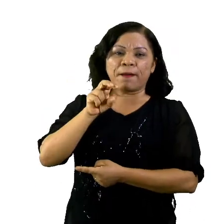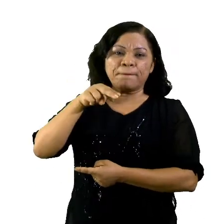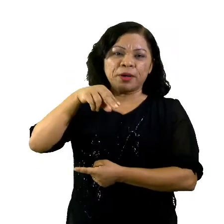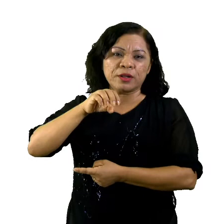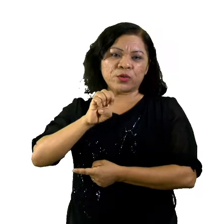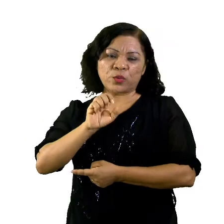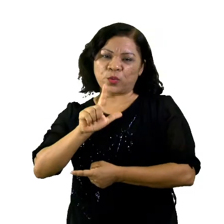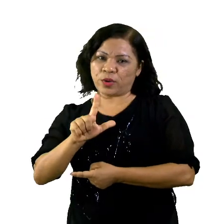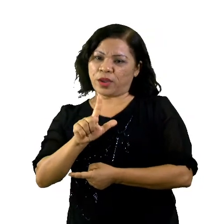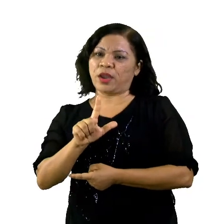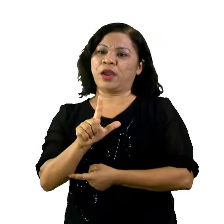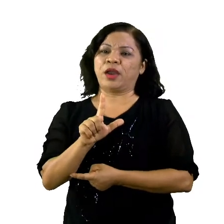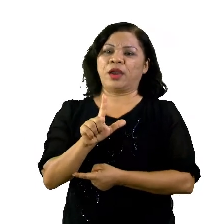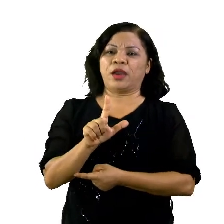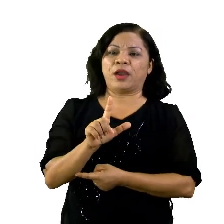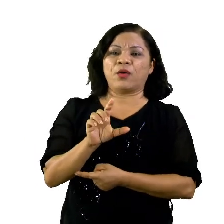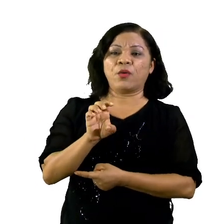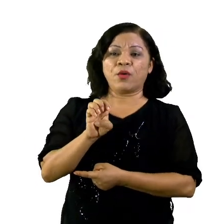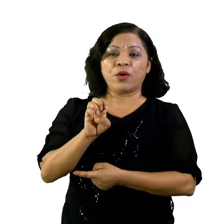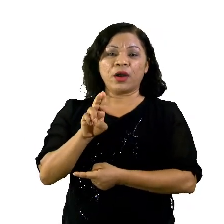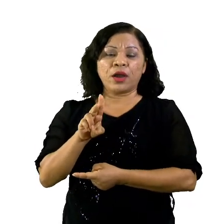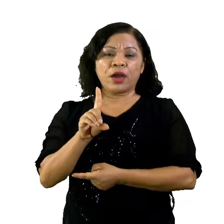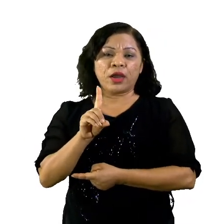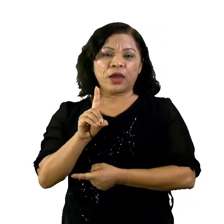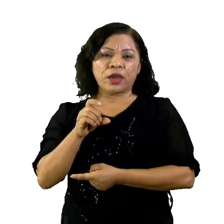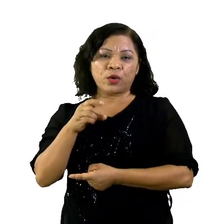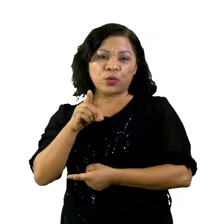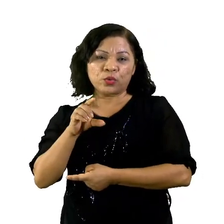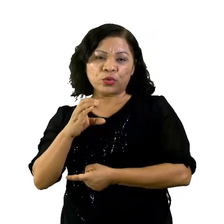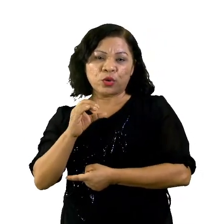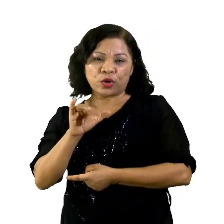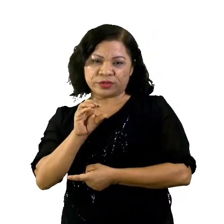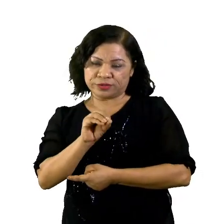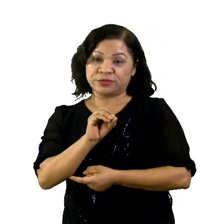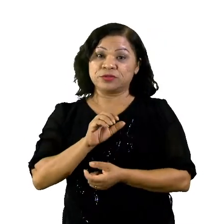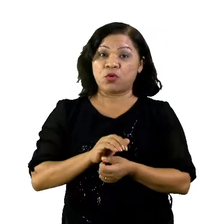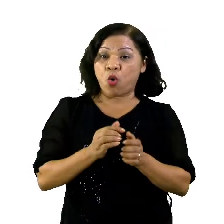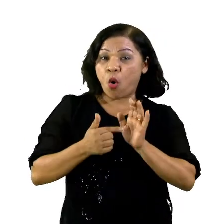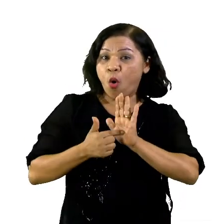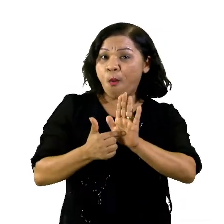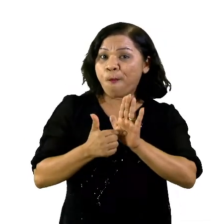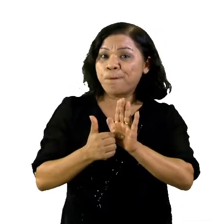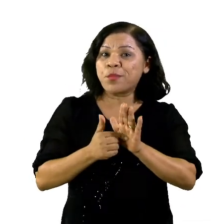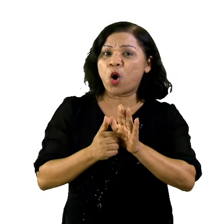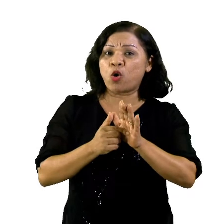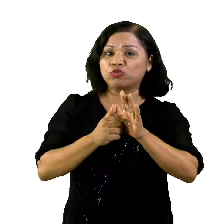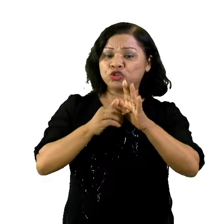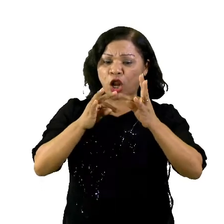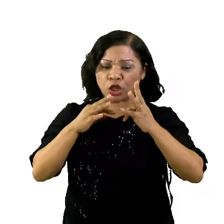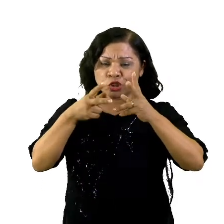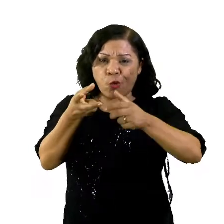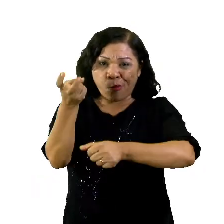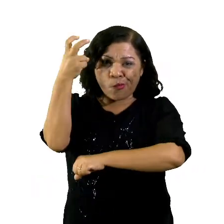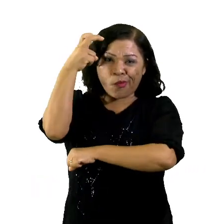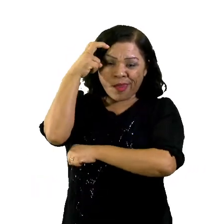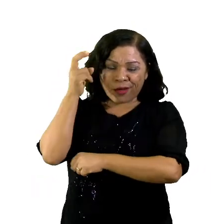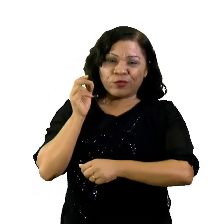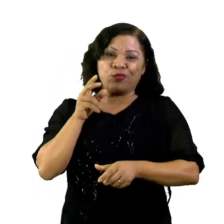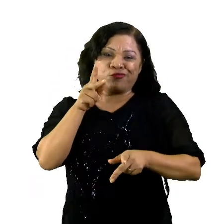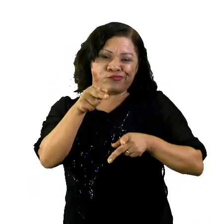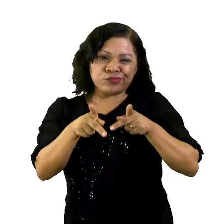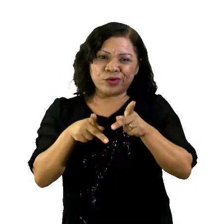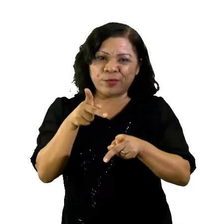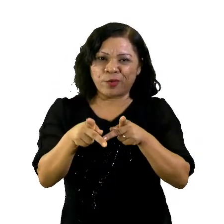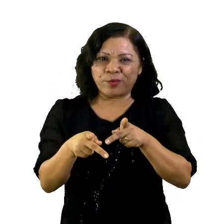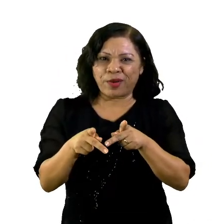cerâmica retrata o cotidiano popular do lugar onde vive e onde aprendeu, quando